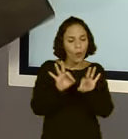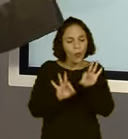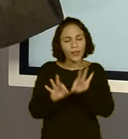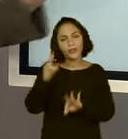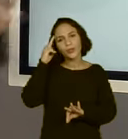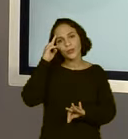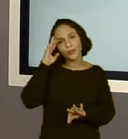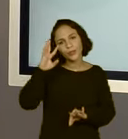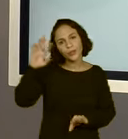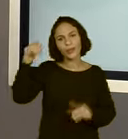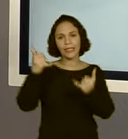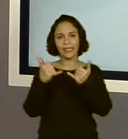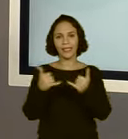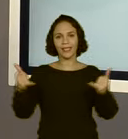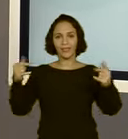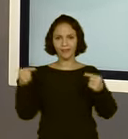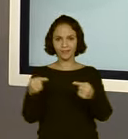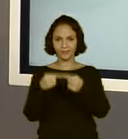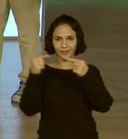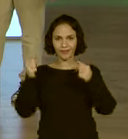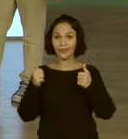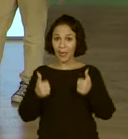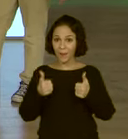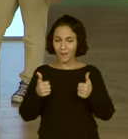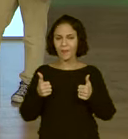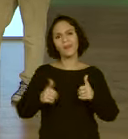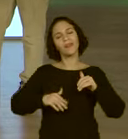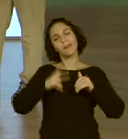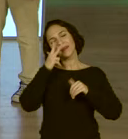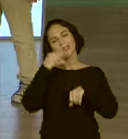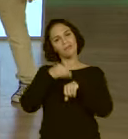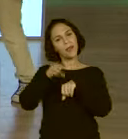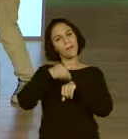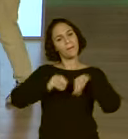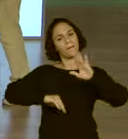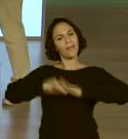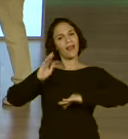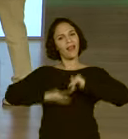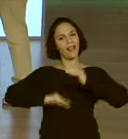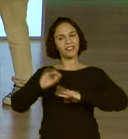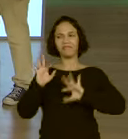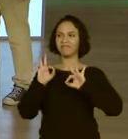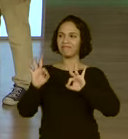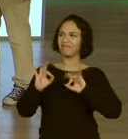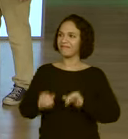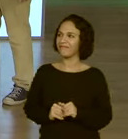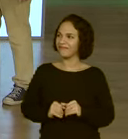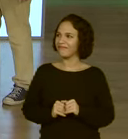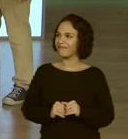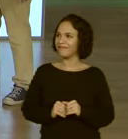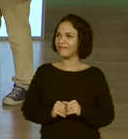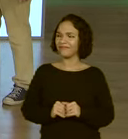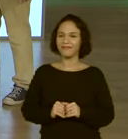sonhos nessa linha do tempo, beleza? Dicas práticas. Dica prática, com certeza.